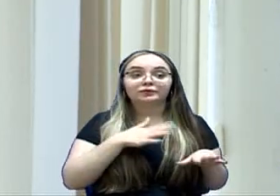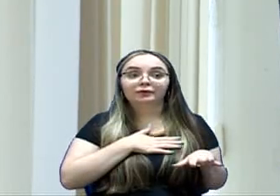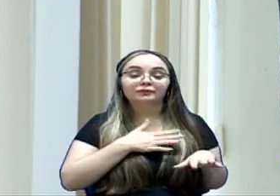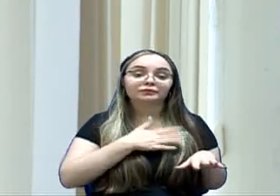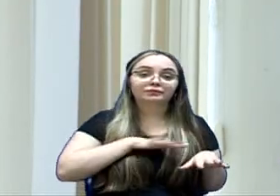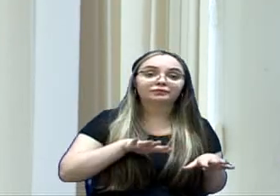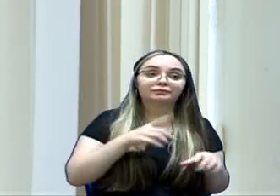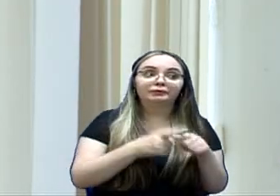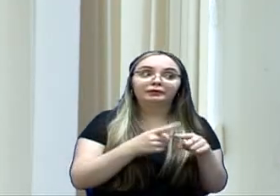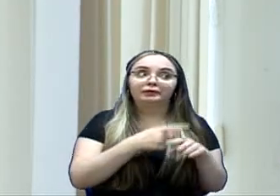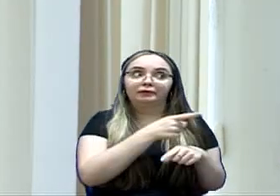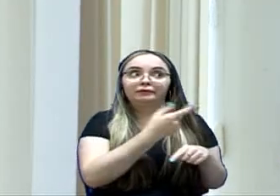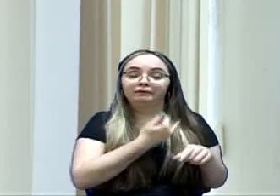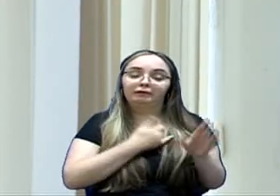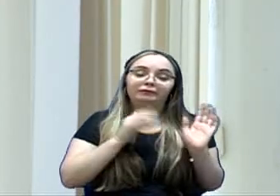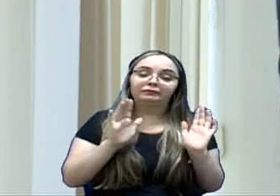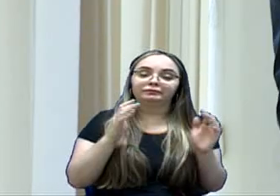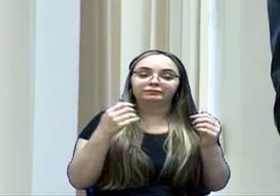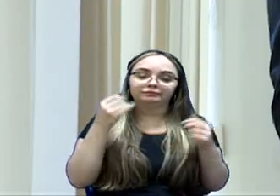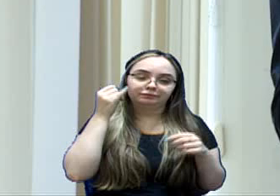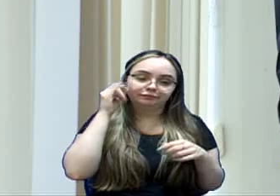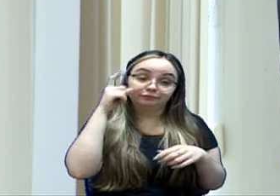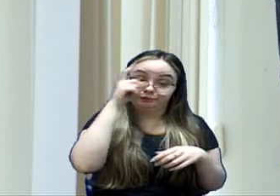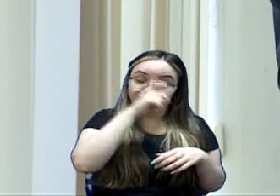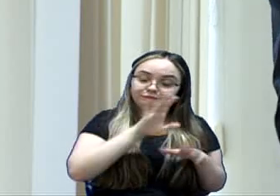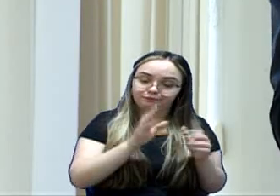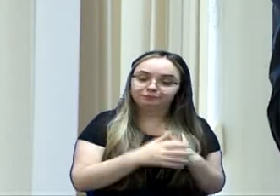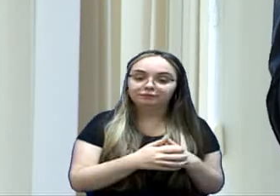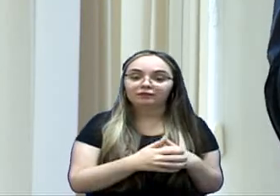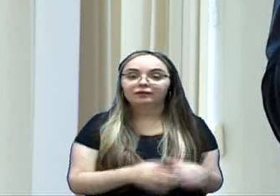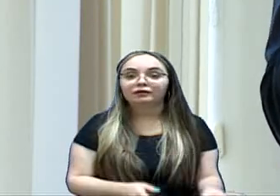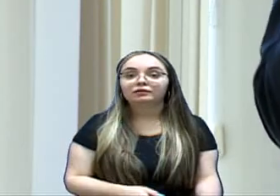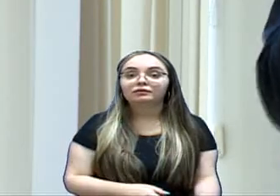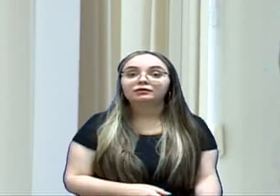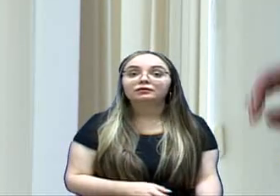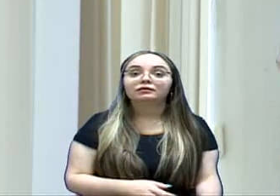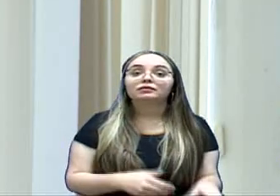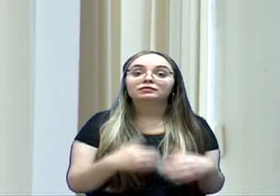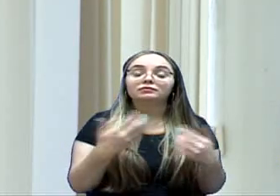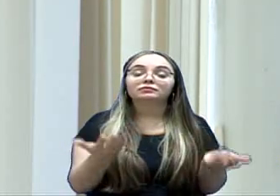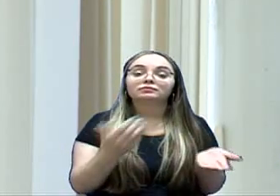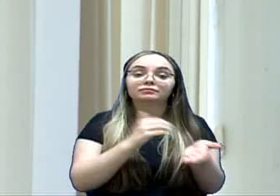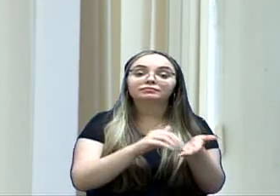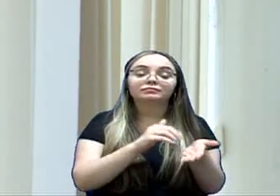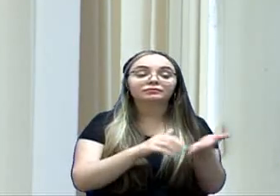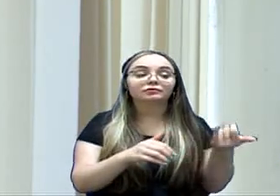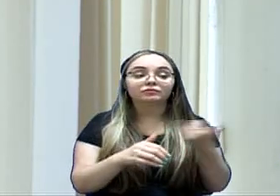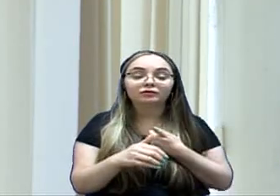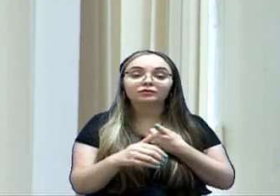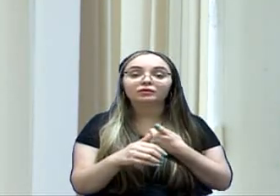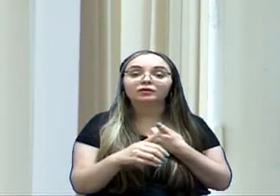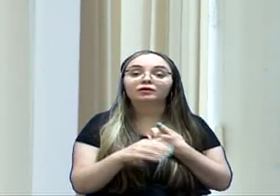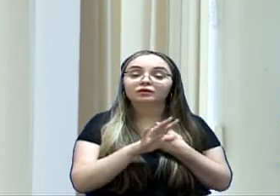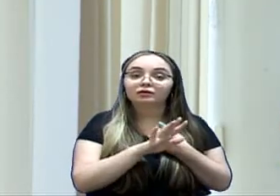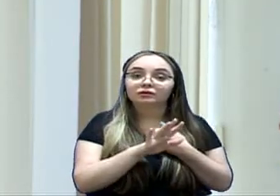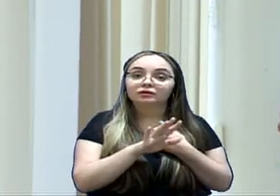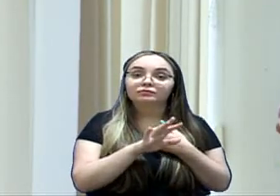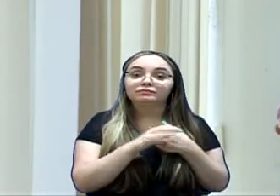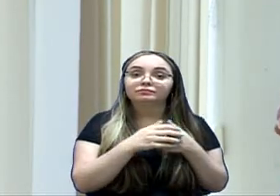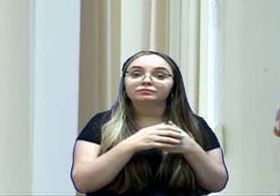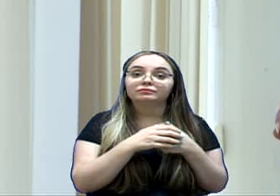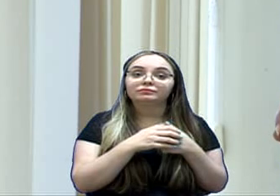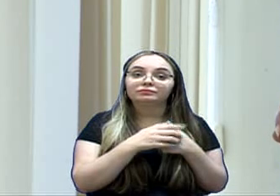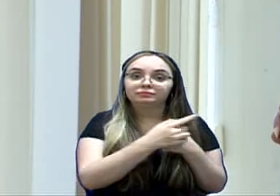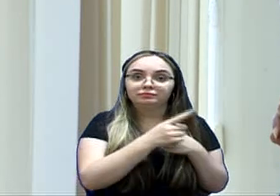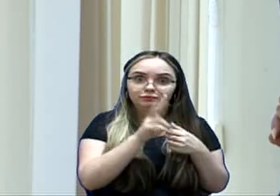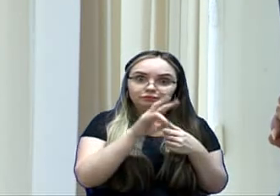é politicamente correto. Mas enfim, discussões, né? É, exatamente. Então, minha secretária chega para mim e fala assim, doutor,